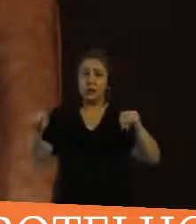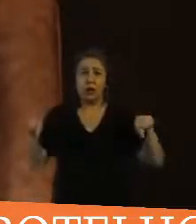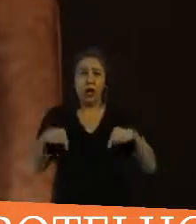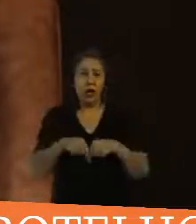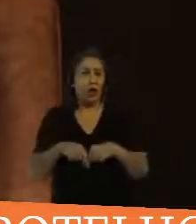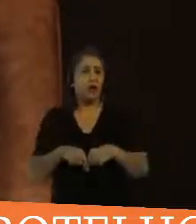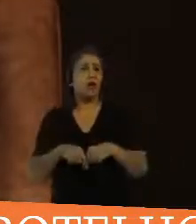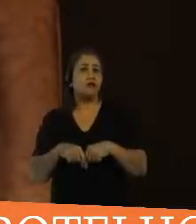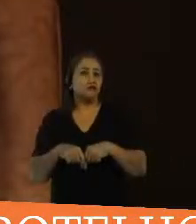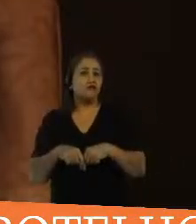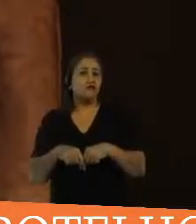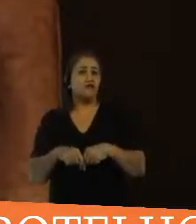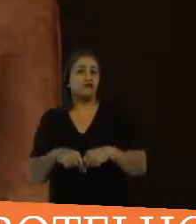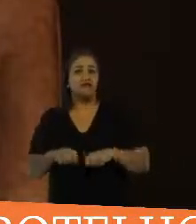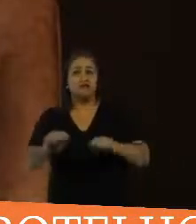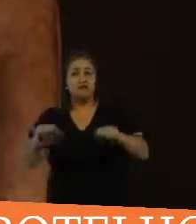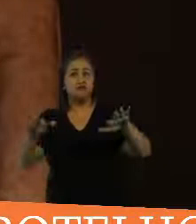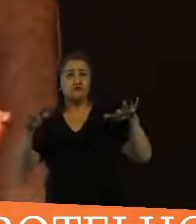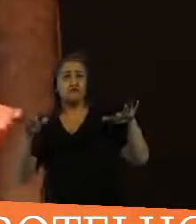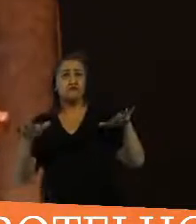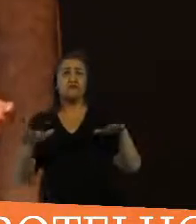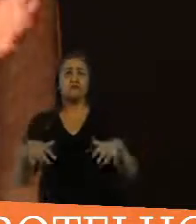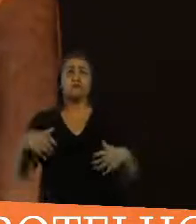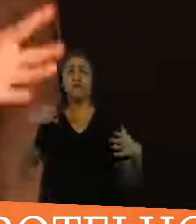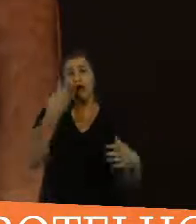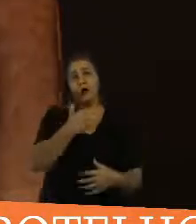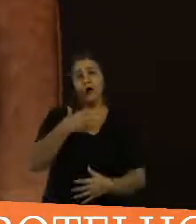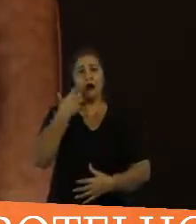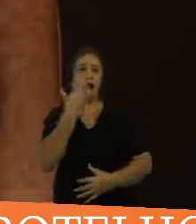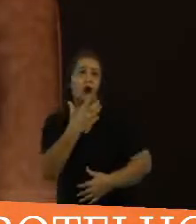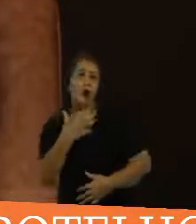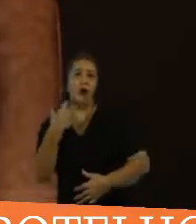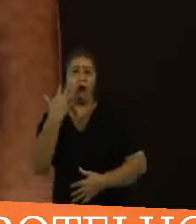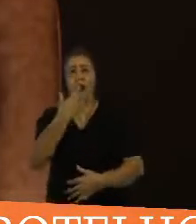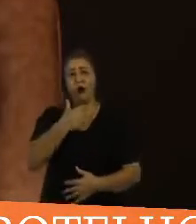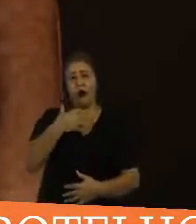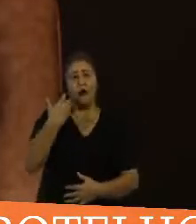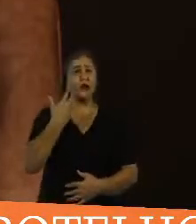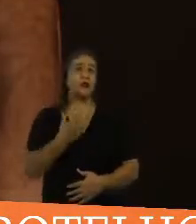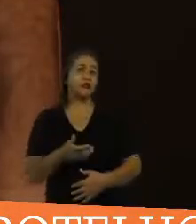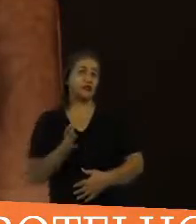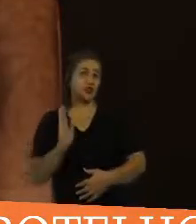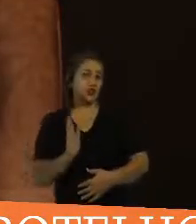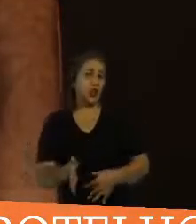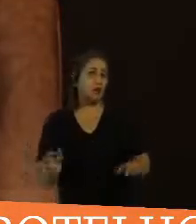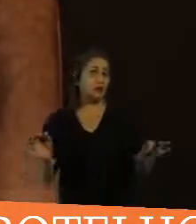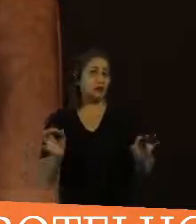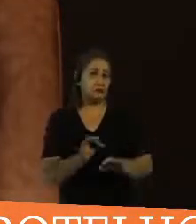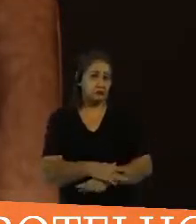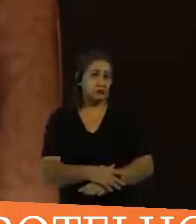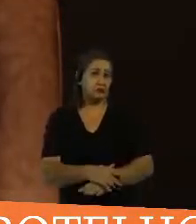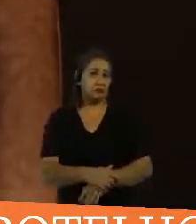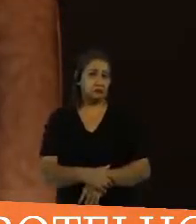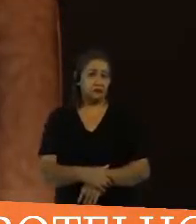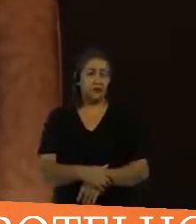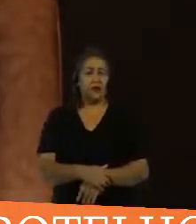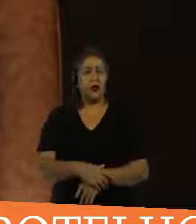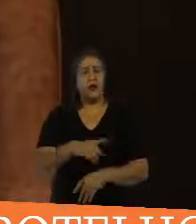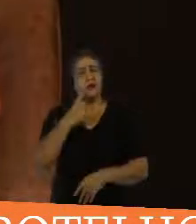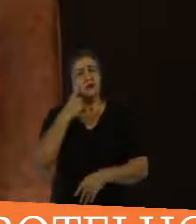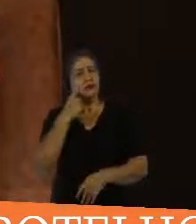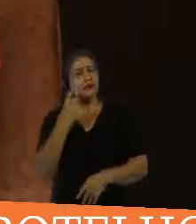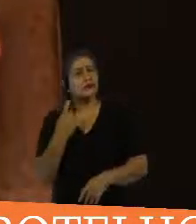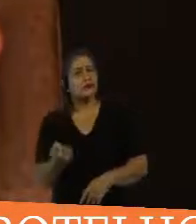aulas e cantando para esses alunos, que foi exatamente o que a gente fez. Então, foi muito curioso,